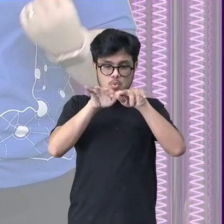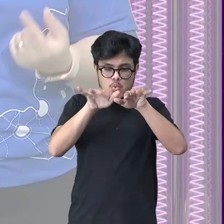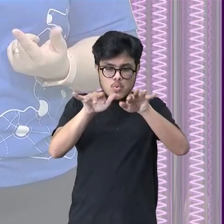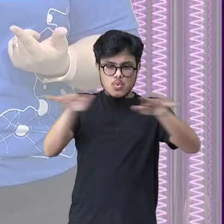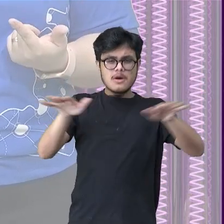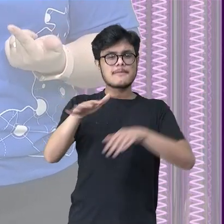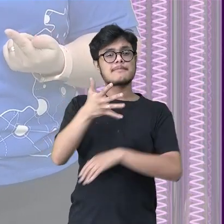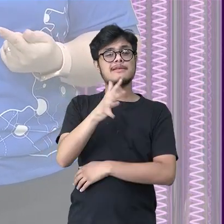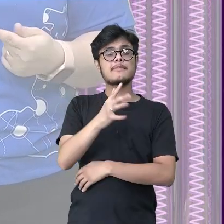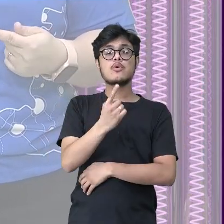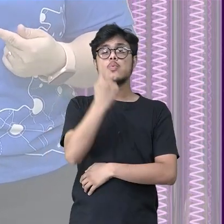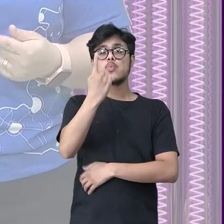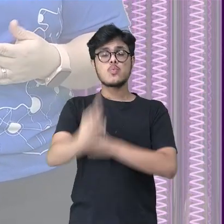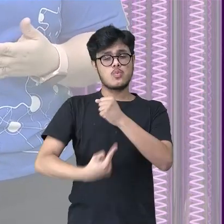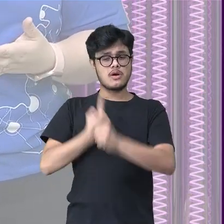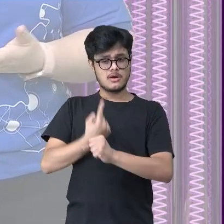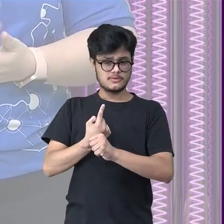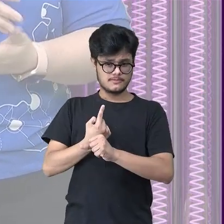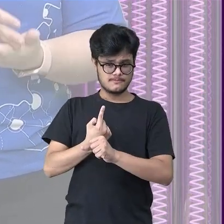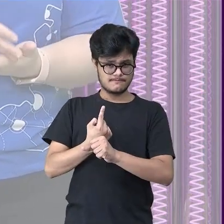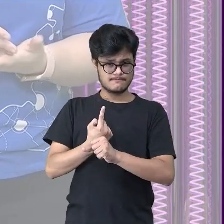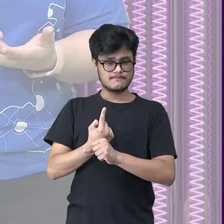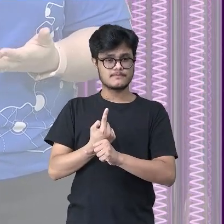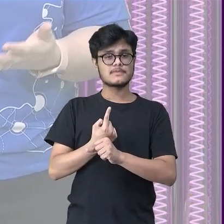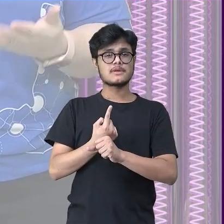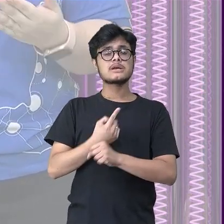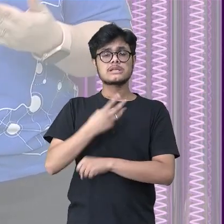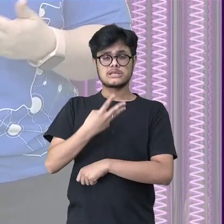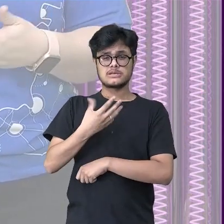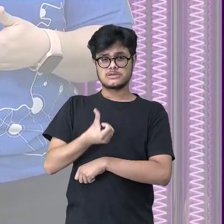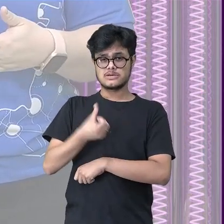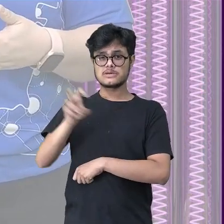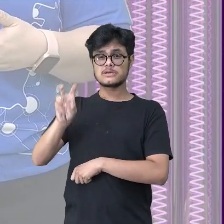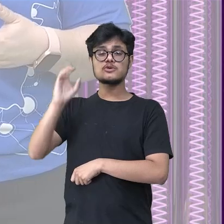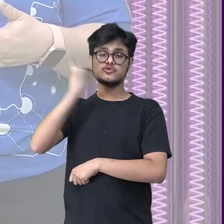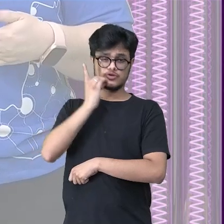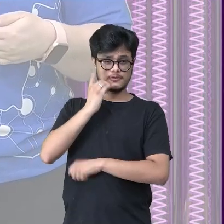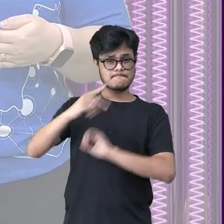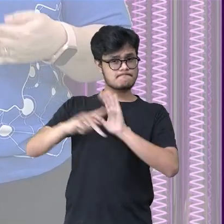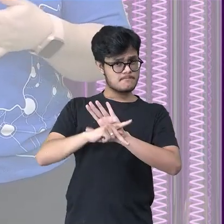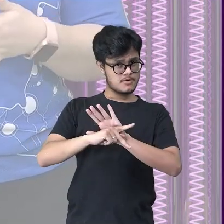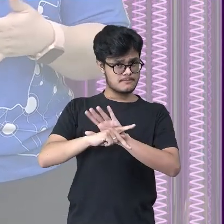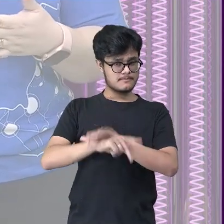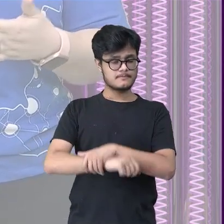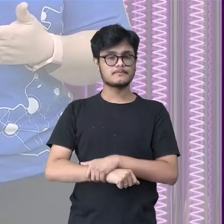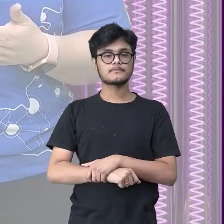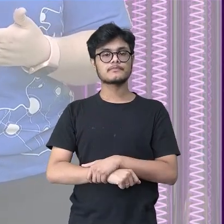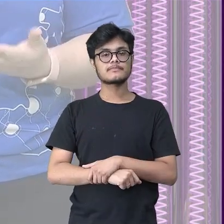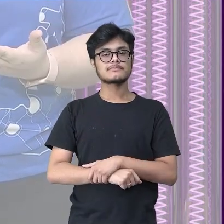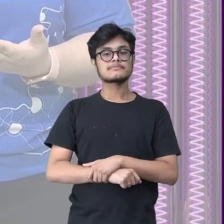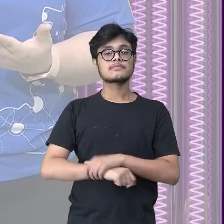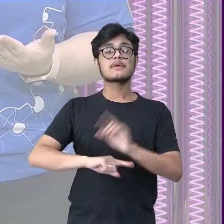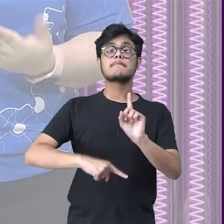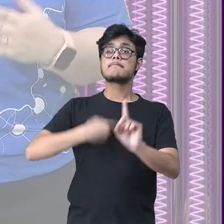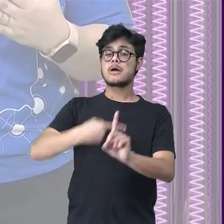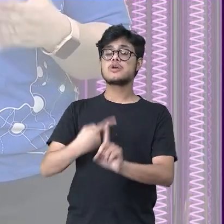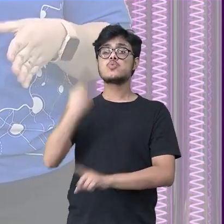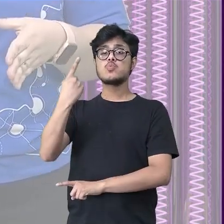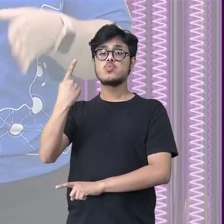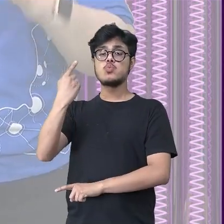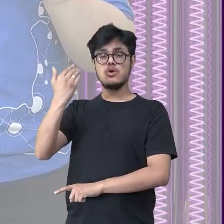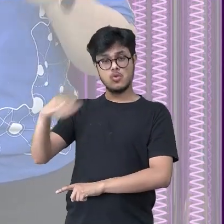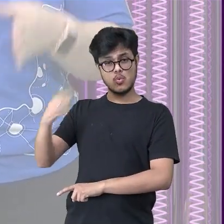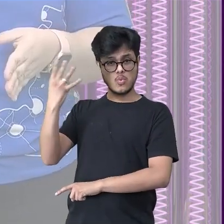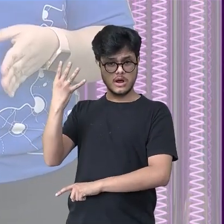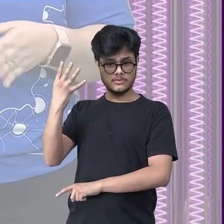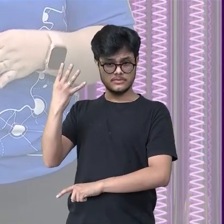de 1 ano, né? Ou seja, 365 dias, né? E mais 1/4 de dia, né? Porque a gente